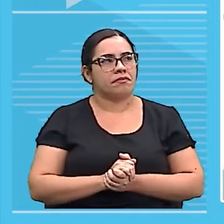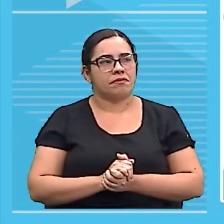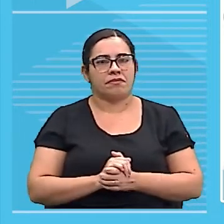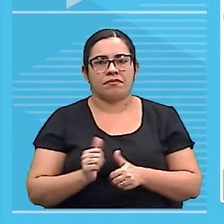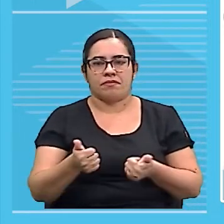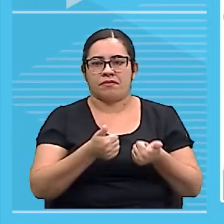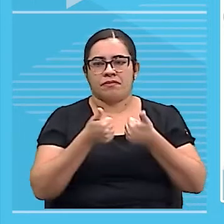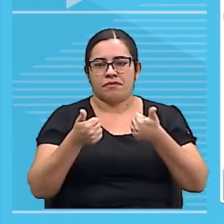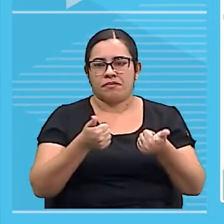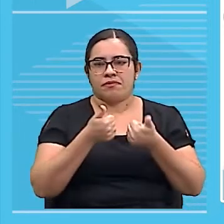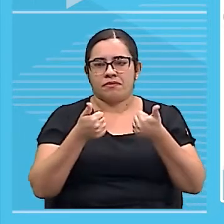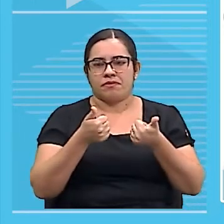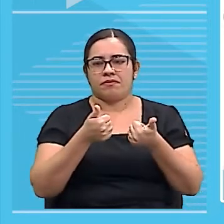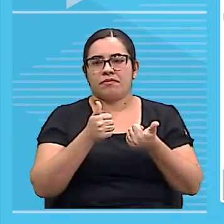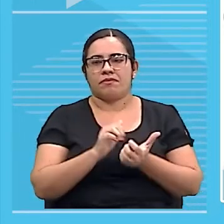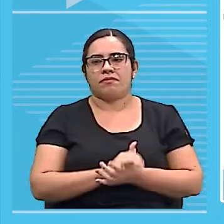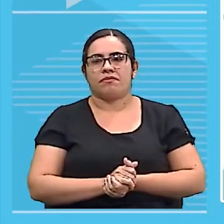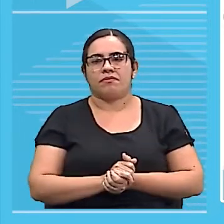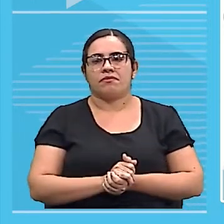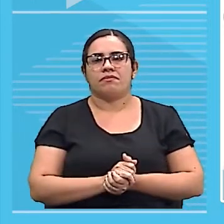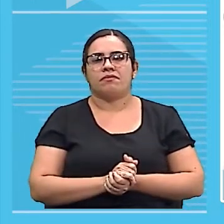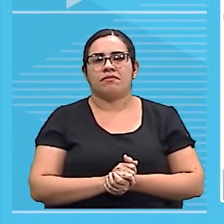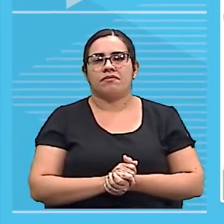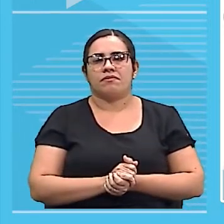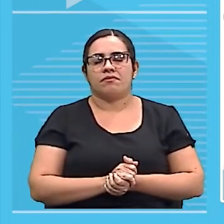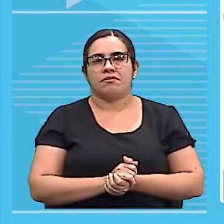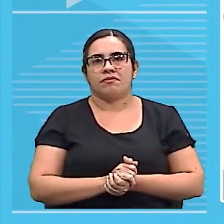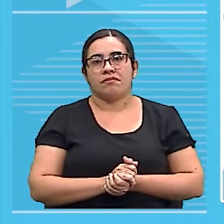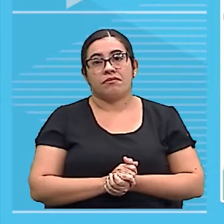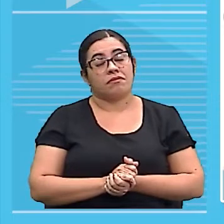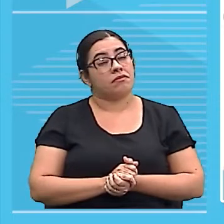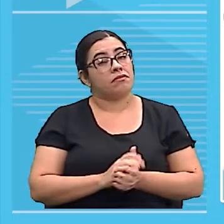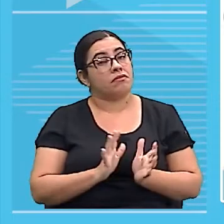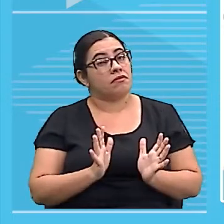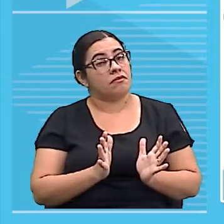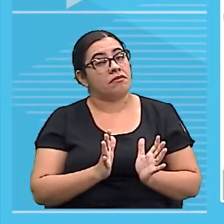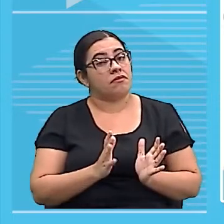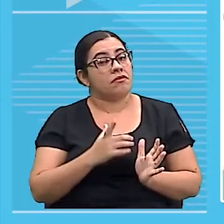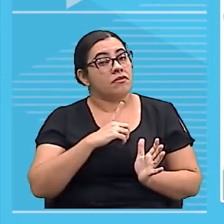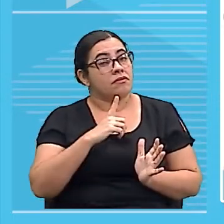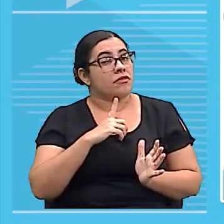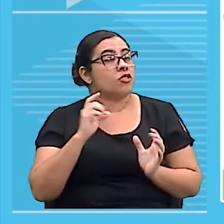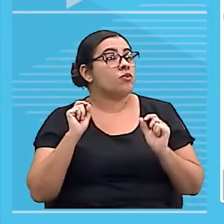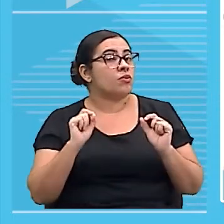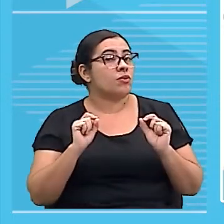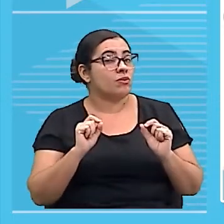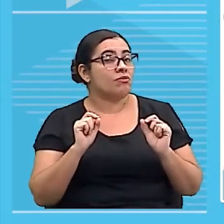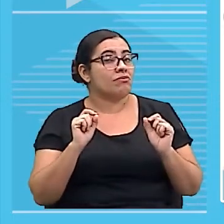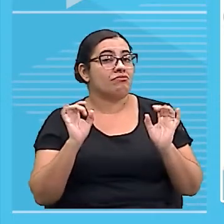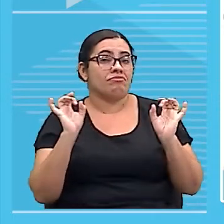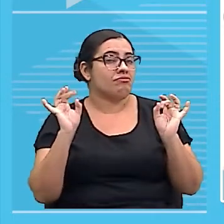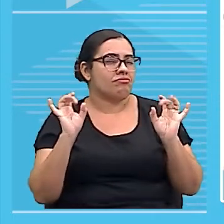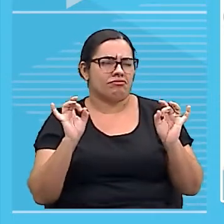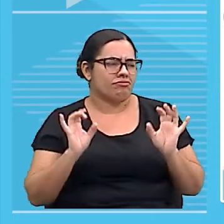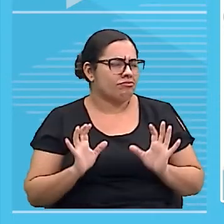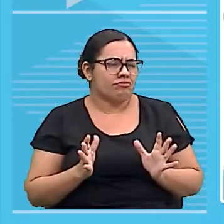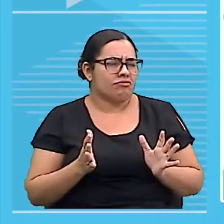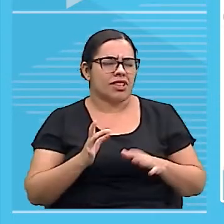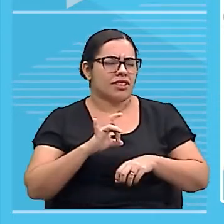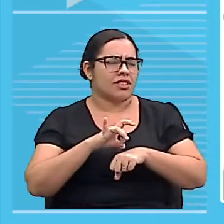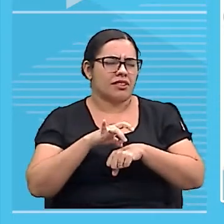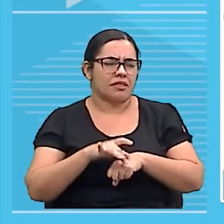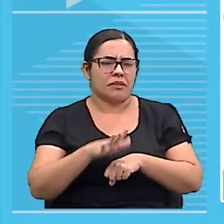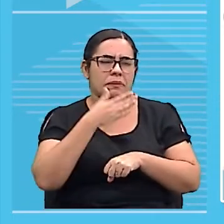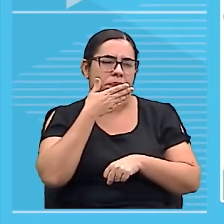Oi beleza e eu tenho um caso especial também uma dica para